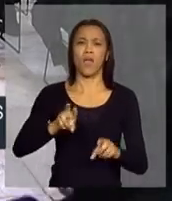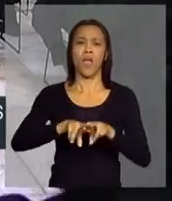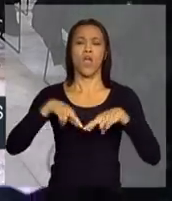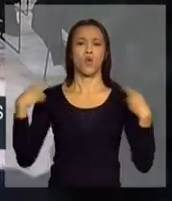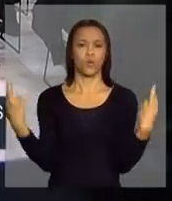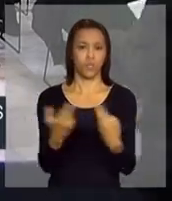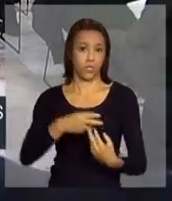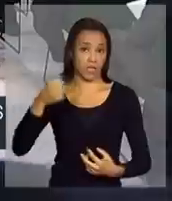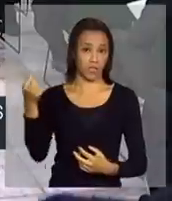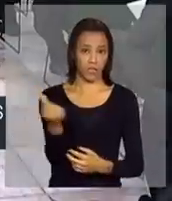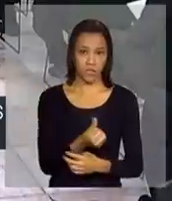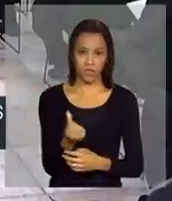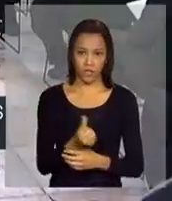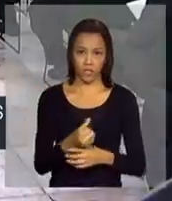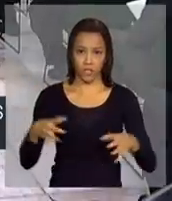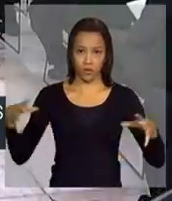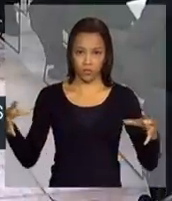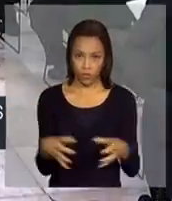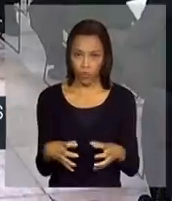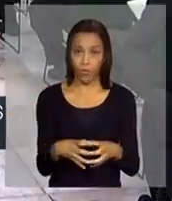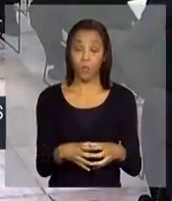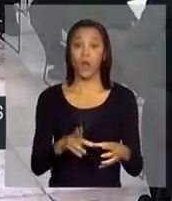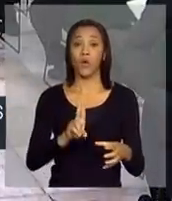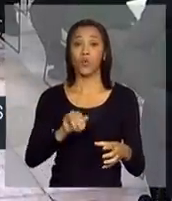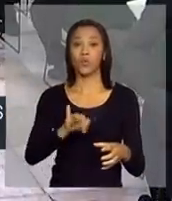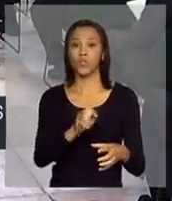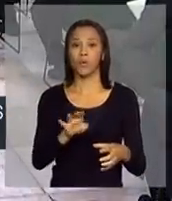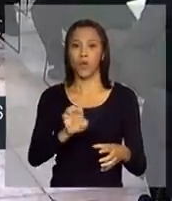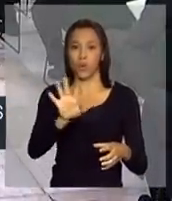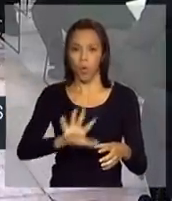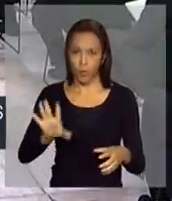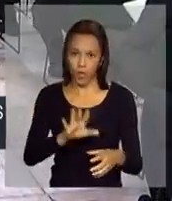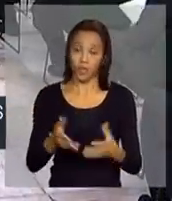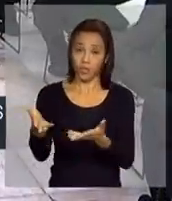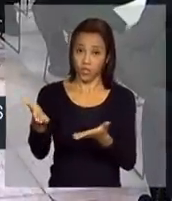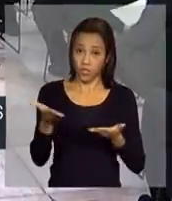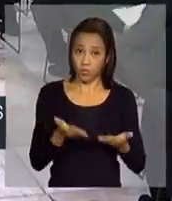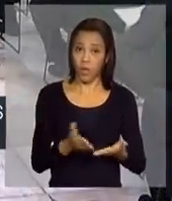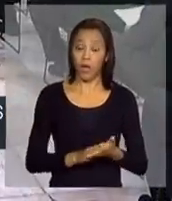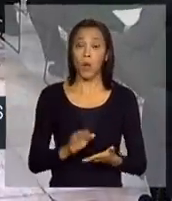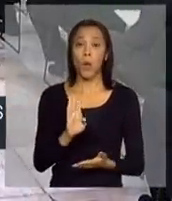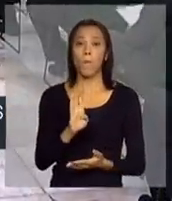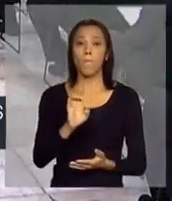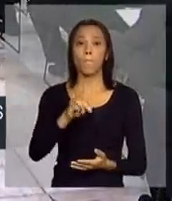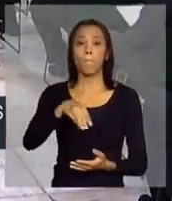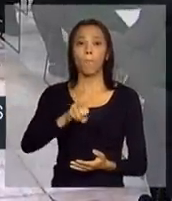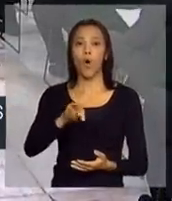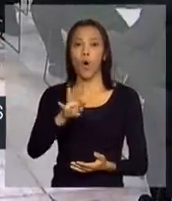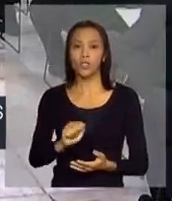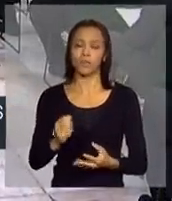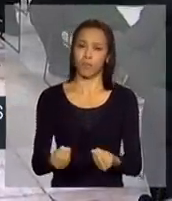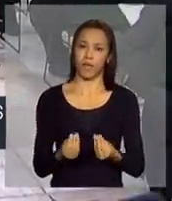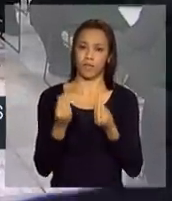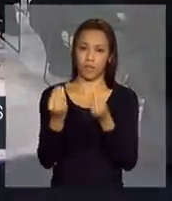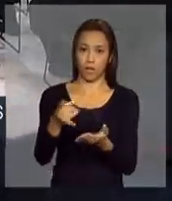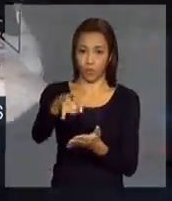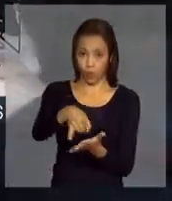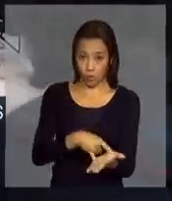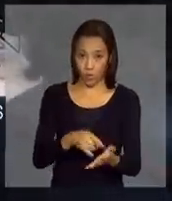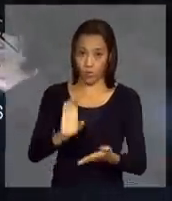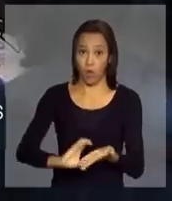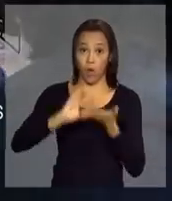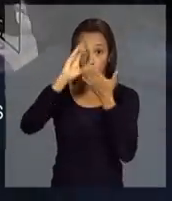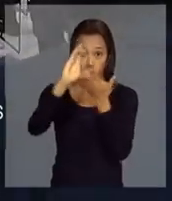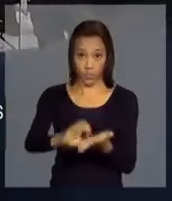cúpula Brasil-União Europeia. Convidamos o senhor Humberto Mota a fazer a entrega do documento ao presidente do Conselho Europeu,